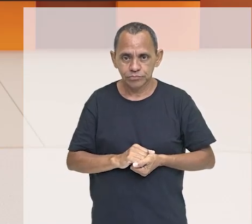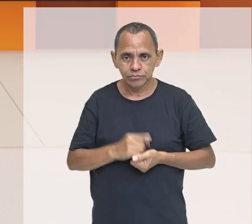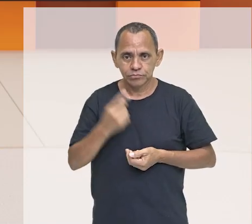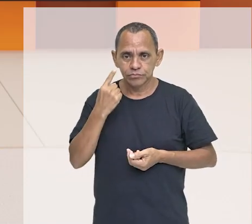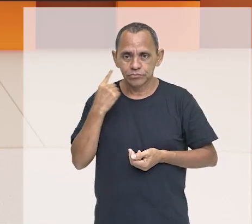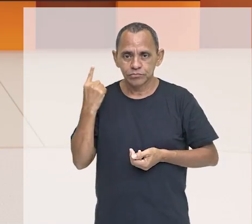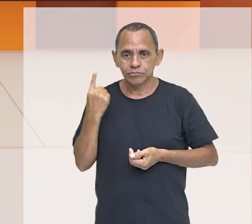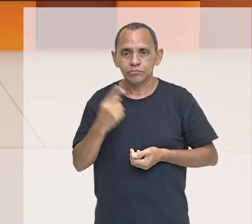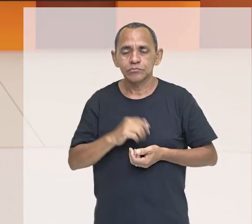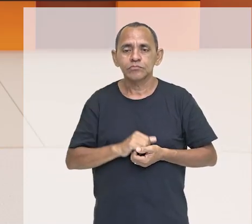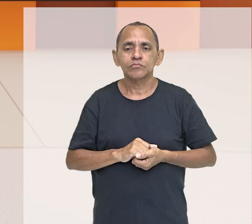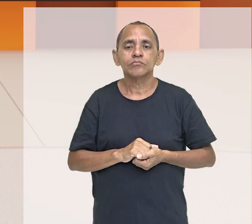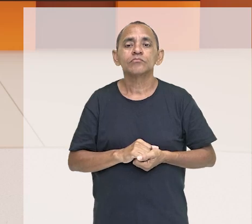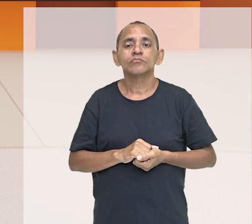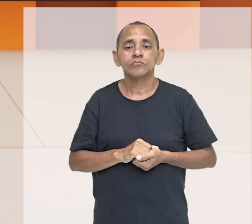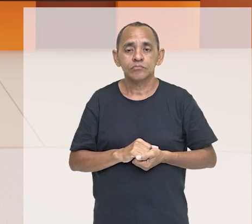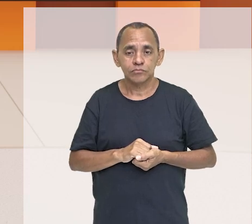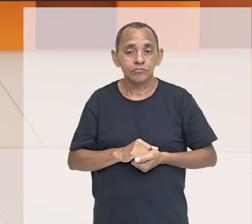Multipartidarismo, nós temos aqui